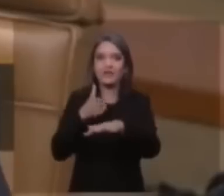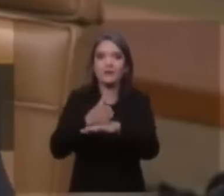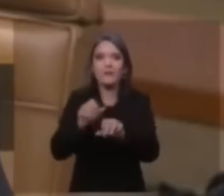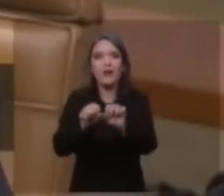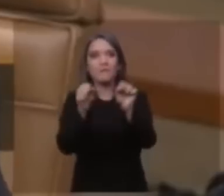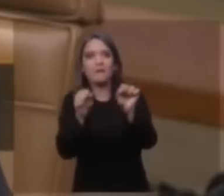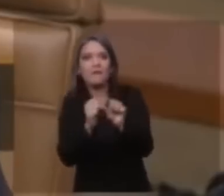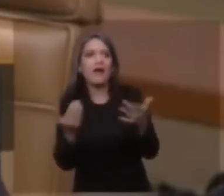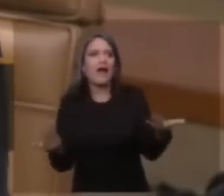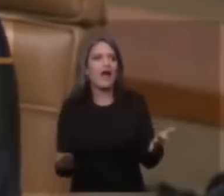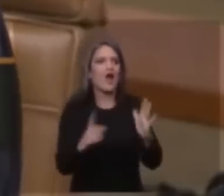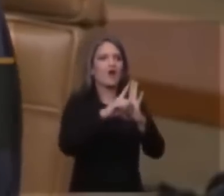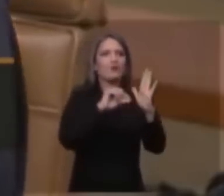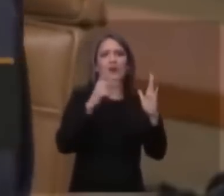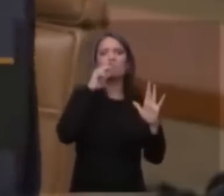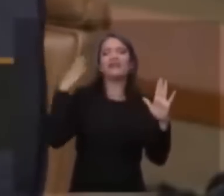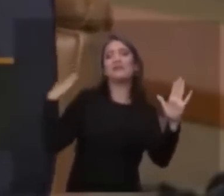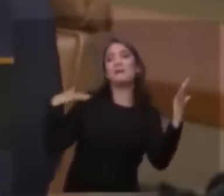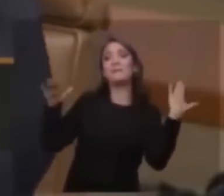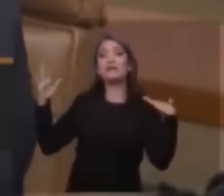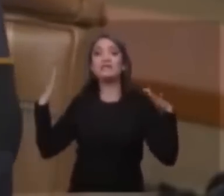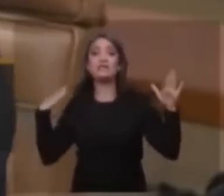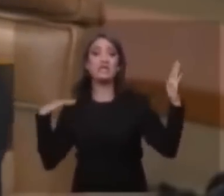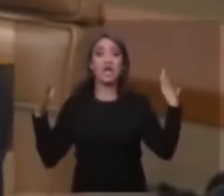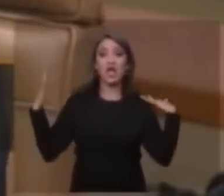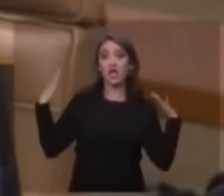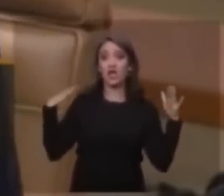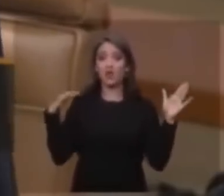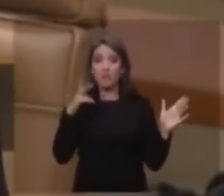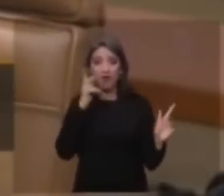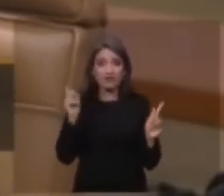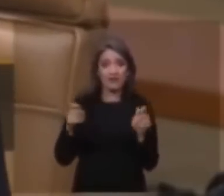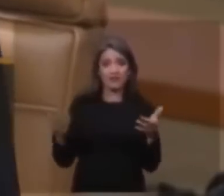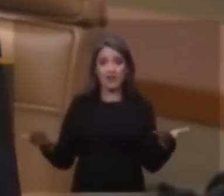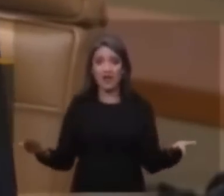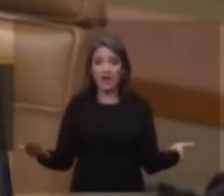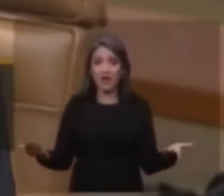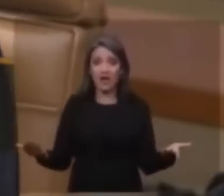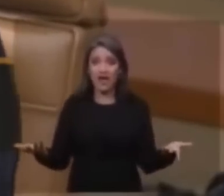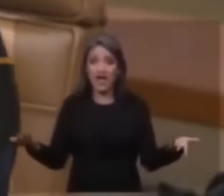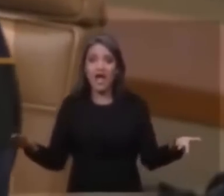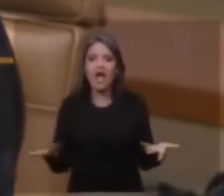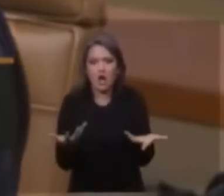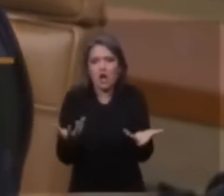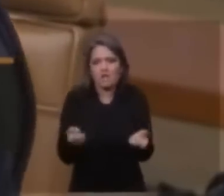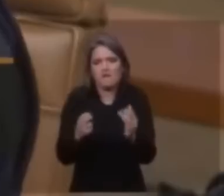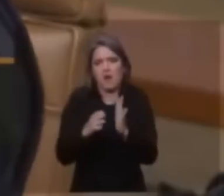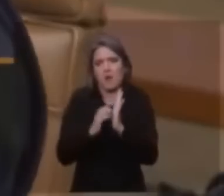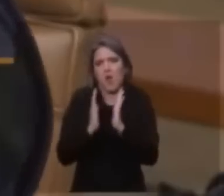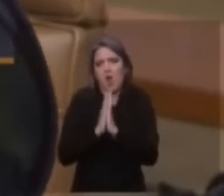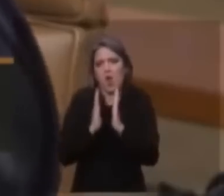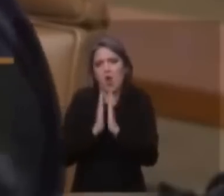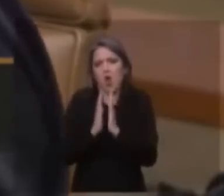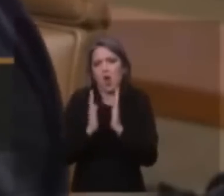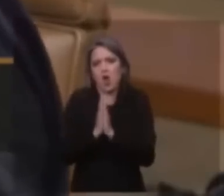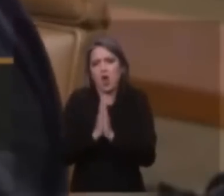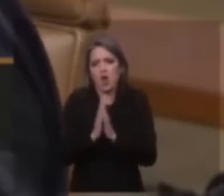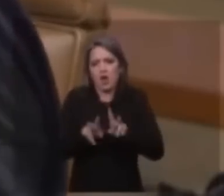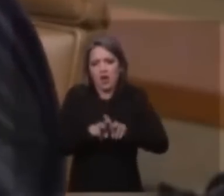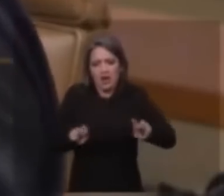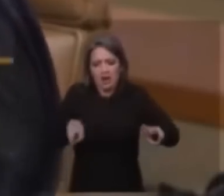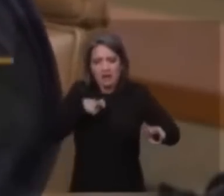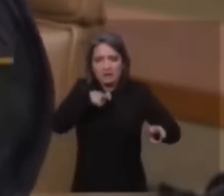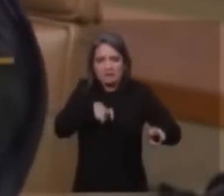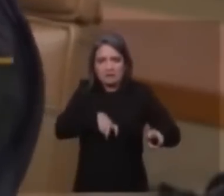o Palácio do Planalto é como se fosse possível agora vamos orar da cadeira do presidente